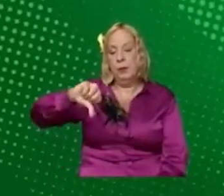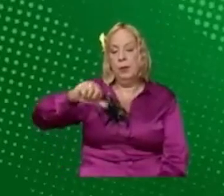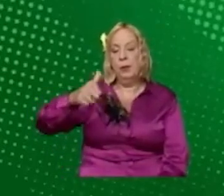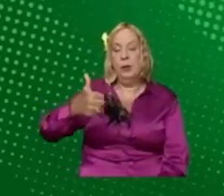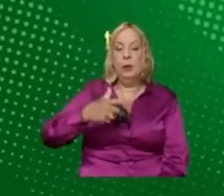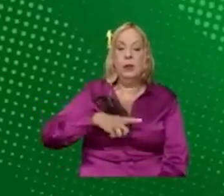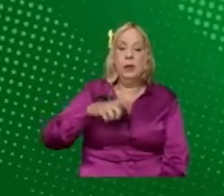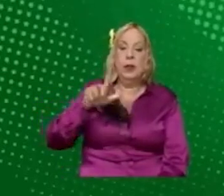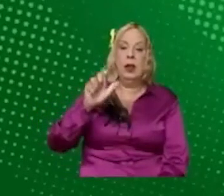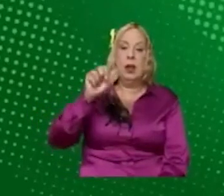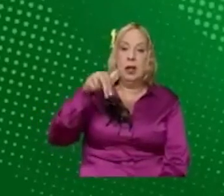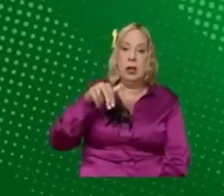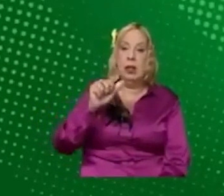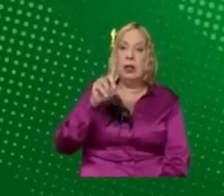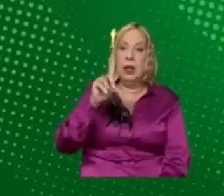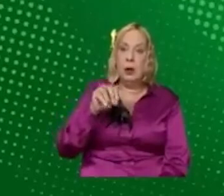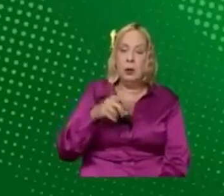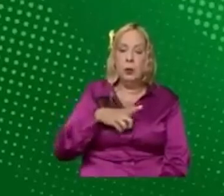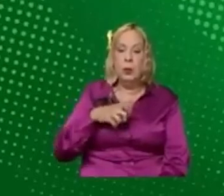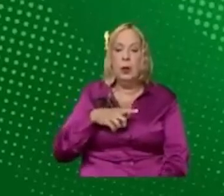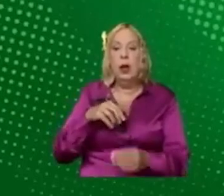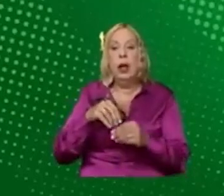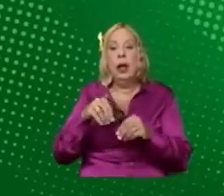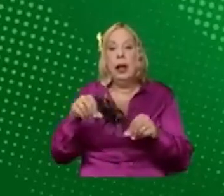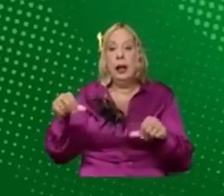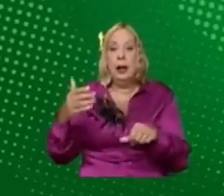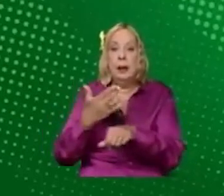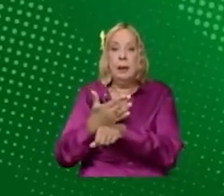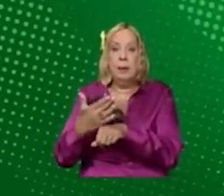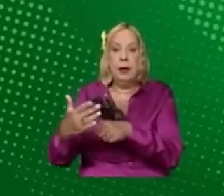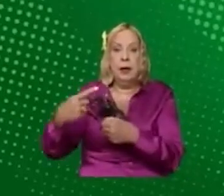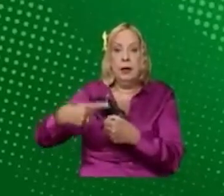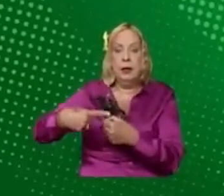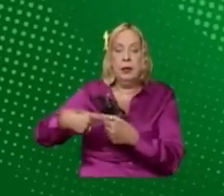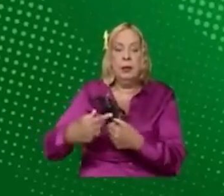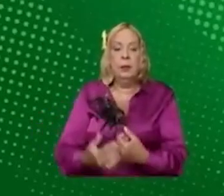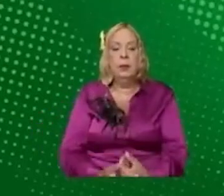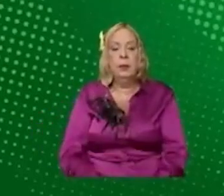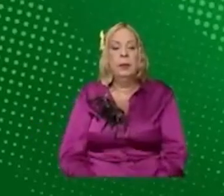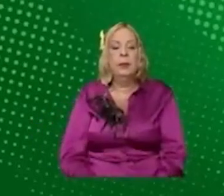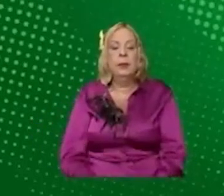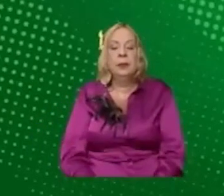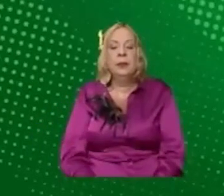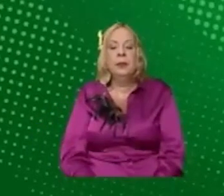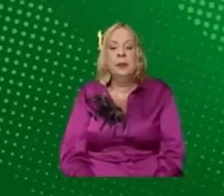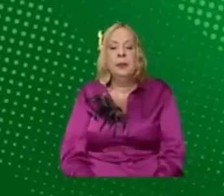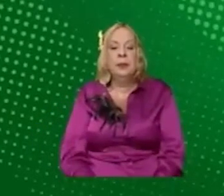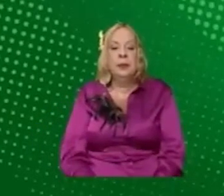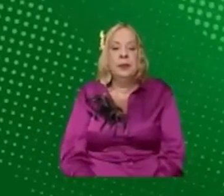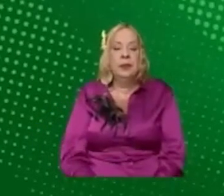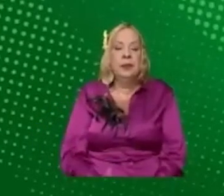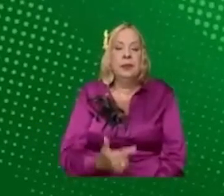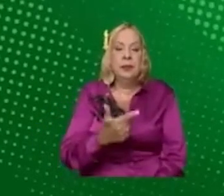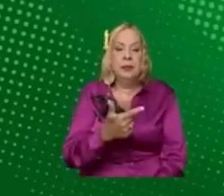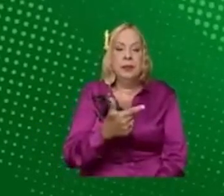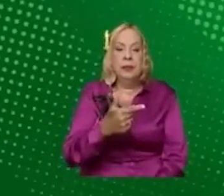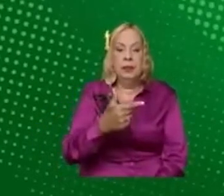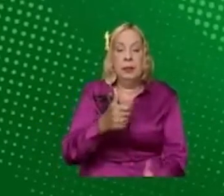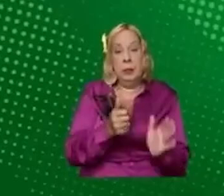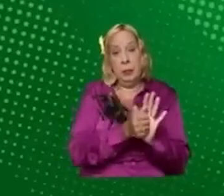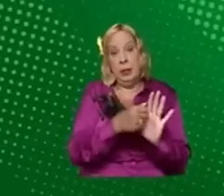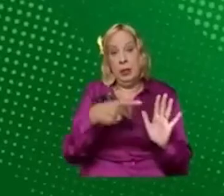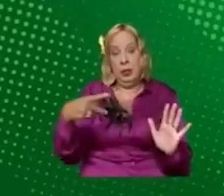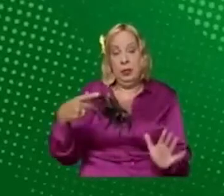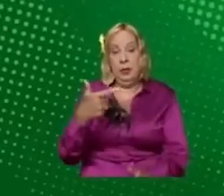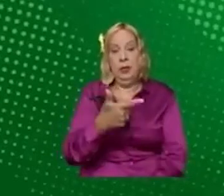083391, Lenaldo, é de Areia Branca, adquiriu com a Fernanda Tavares, Regional Itabaiana, parabéns. Olha o aplicativo